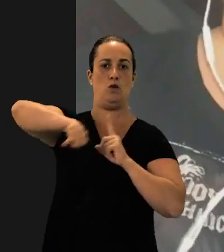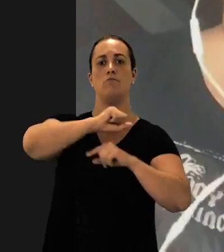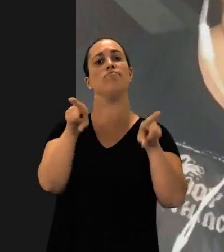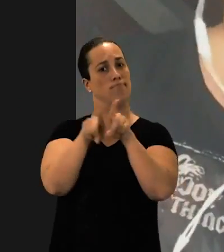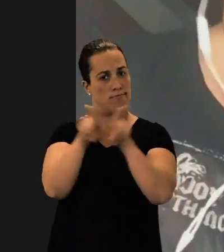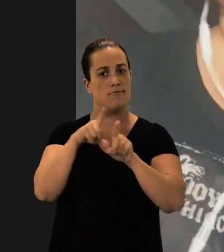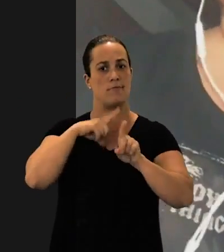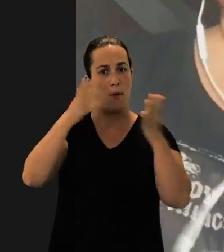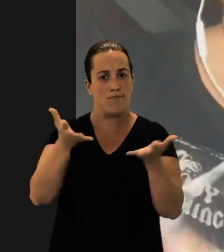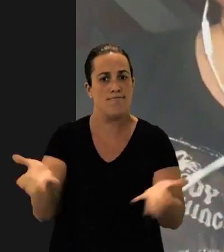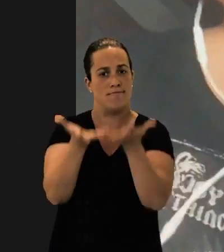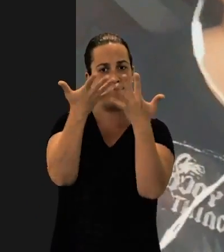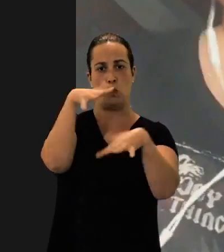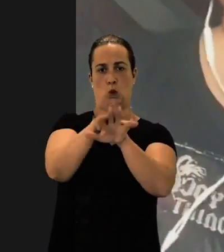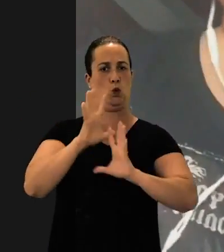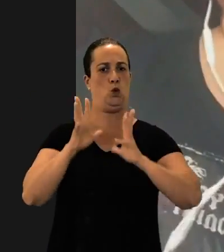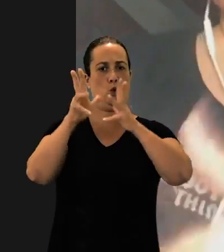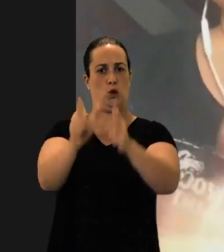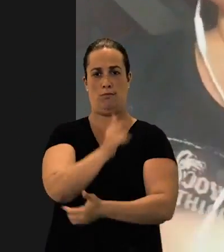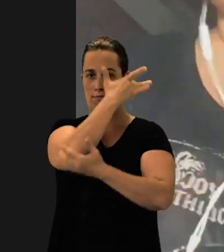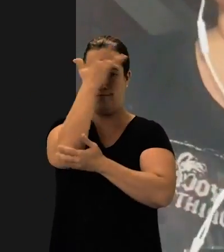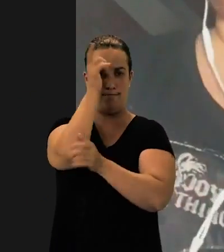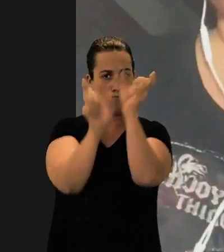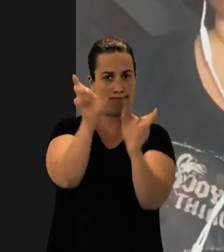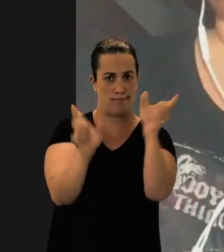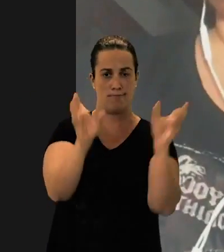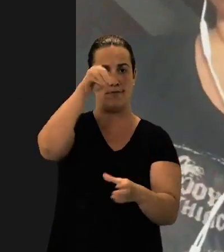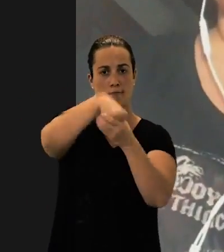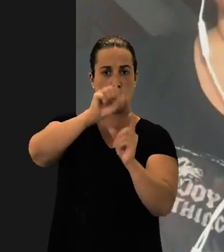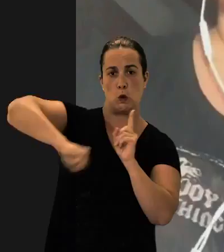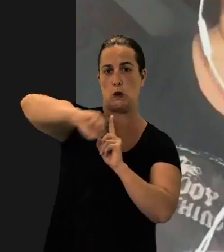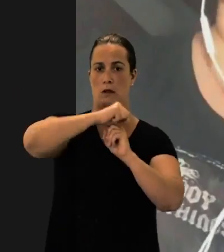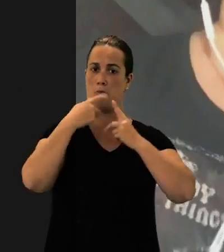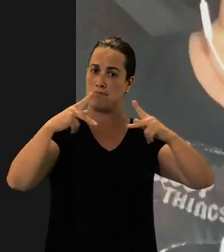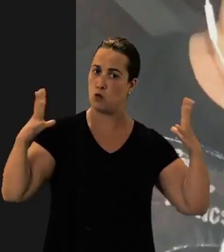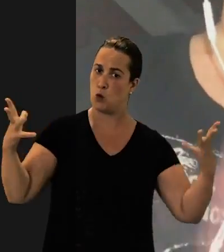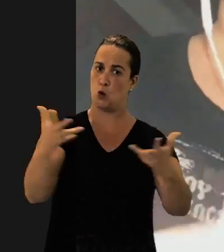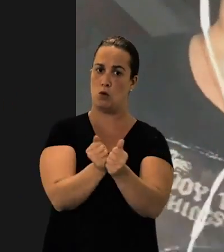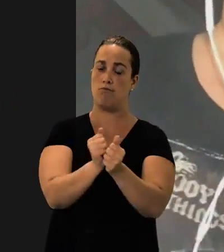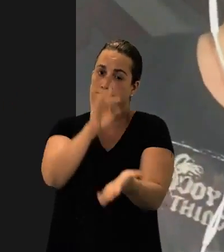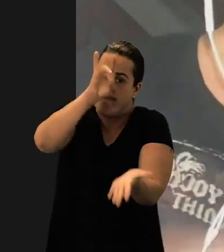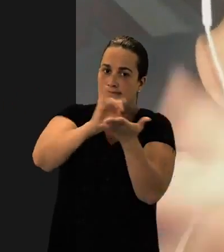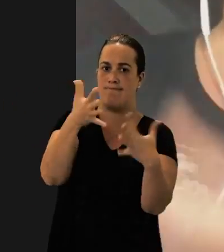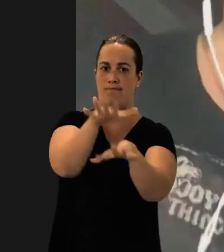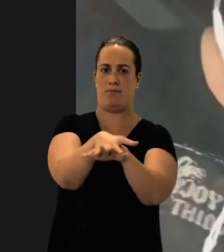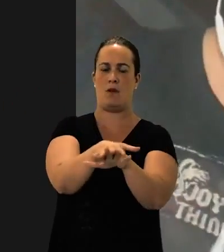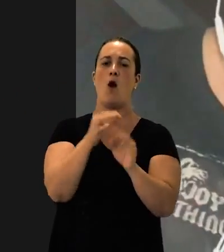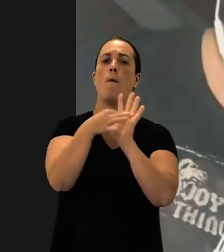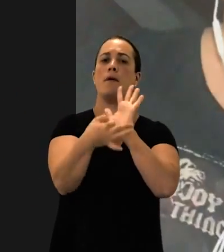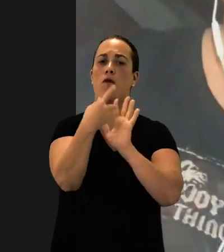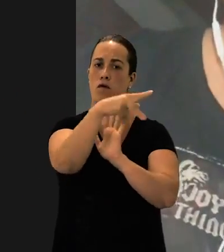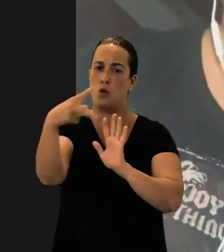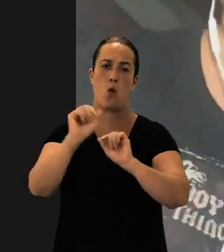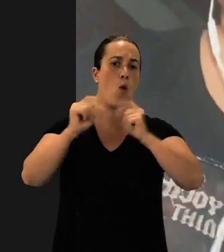para promover a inclusão de todos numa sociedade que seja realmente para todos, que seja realmente inclusiva. Então, na opinião de vocês, qual a importância desse